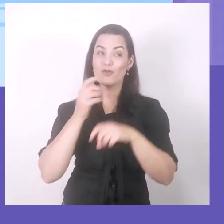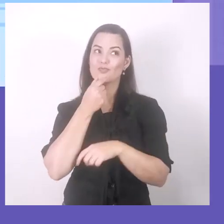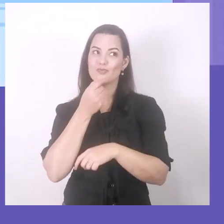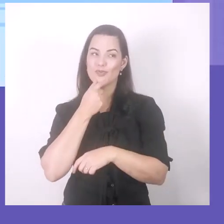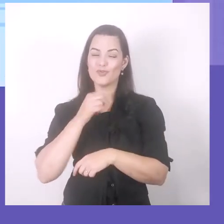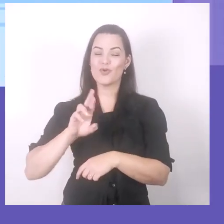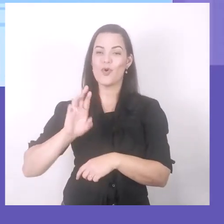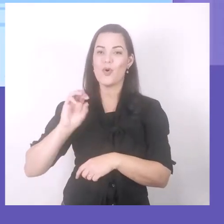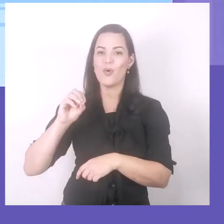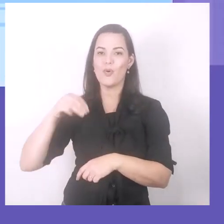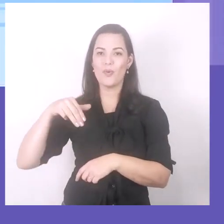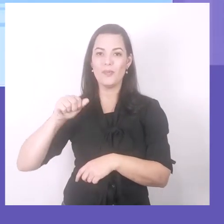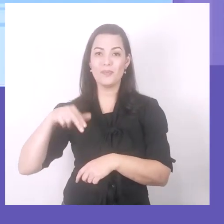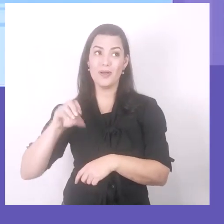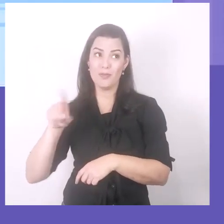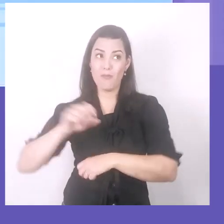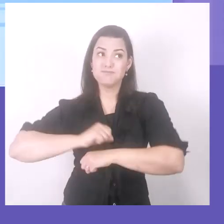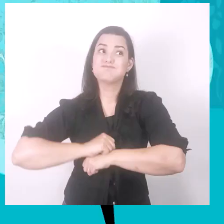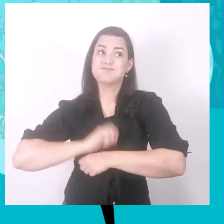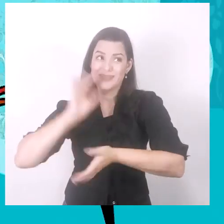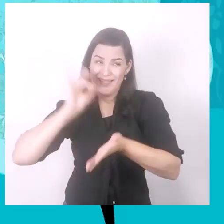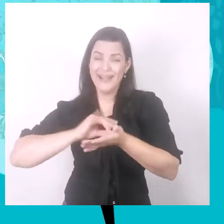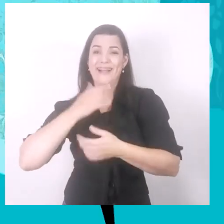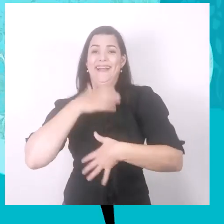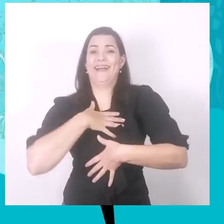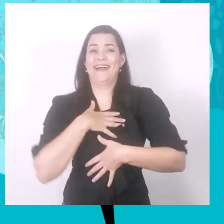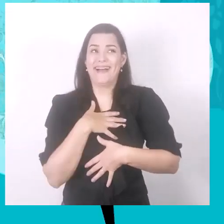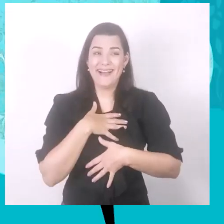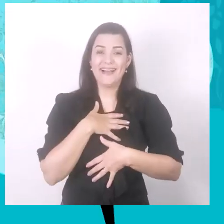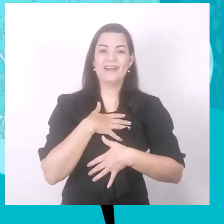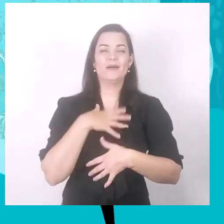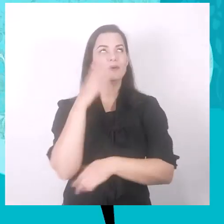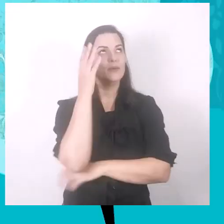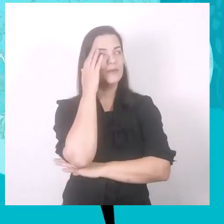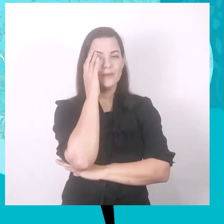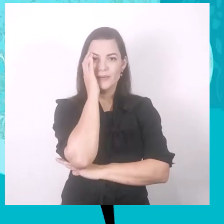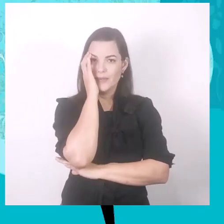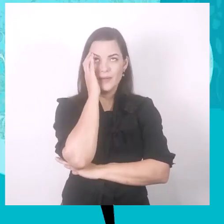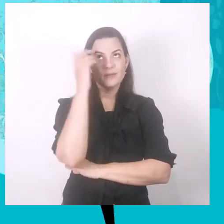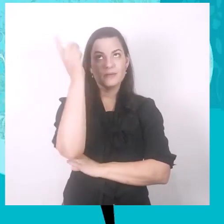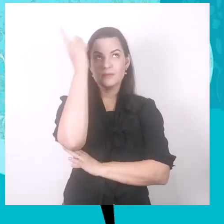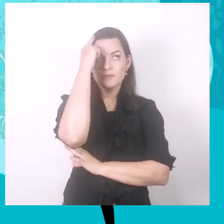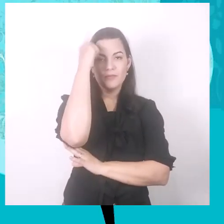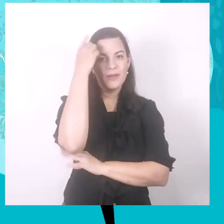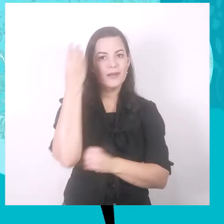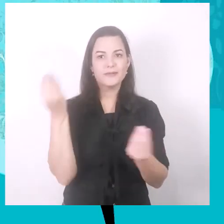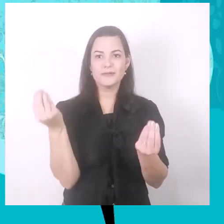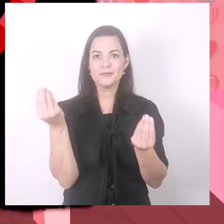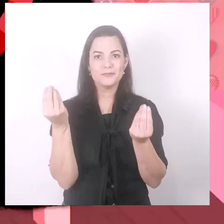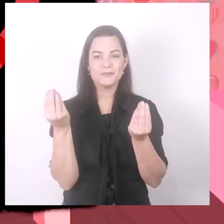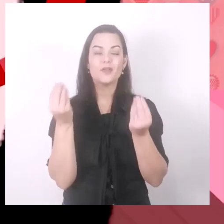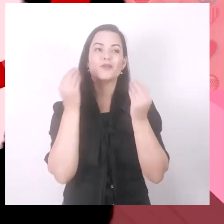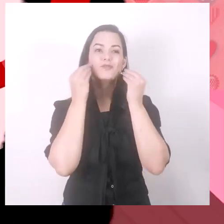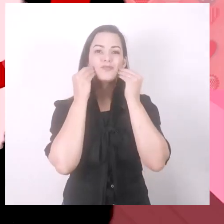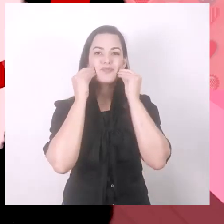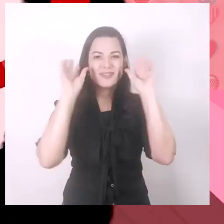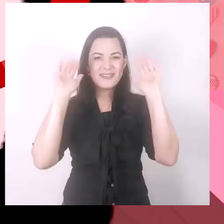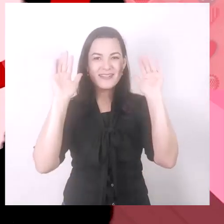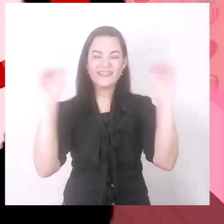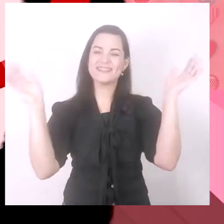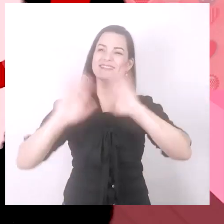bola. Silvete não tem jeito. Um beijo, gente. Tchau,